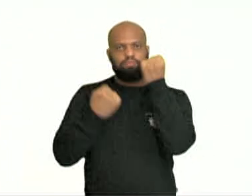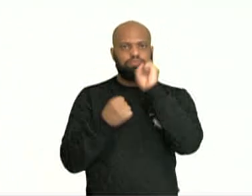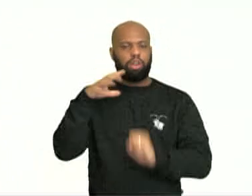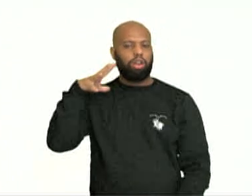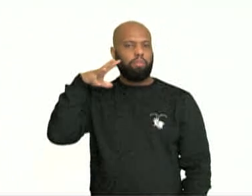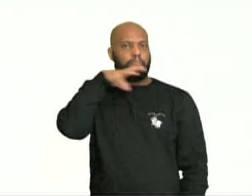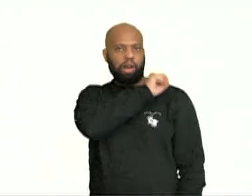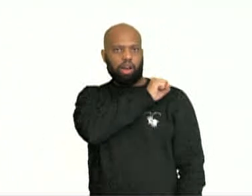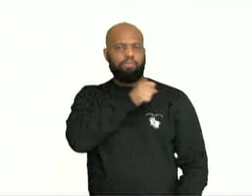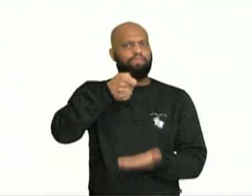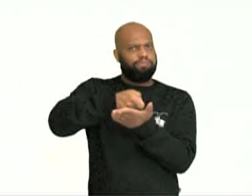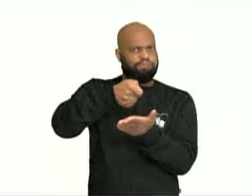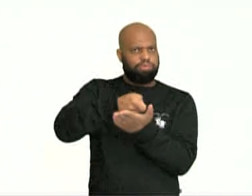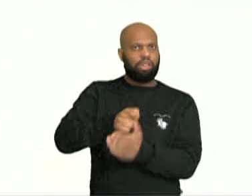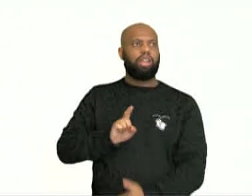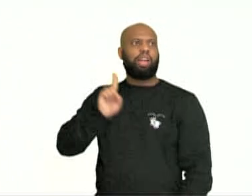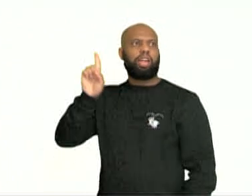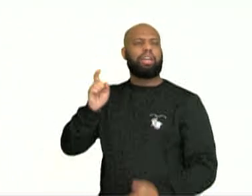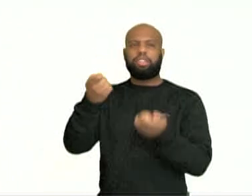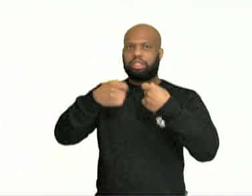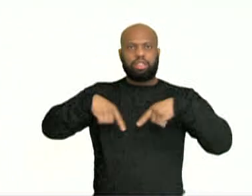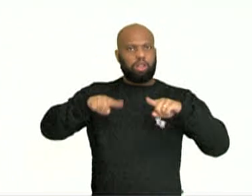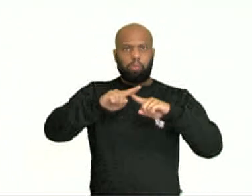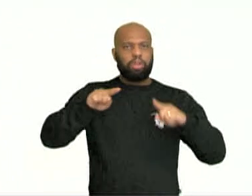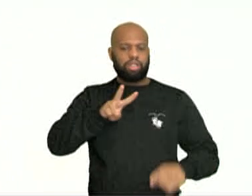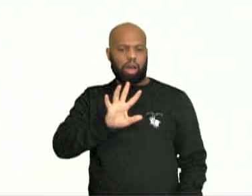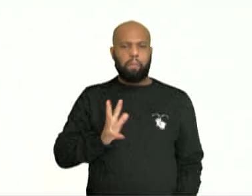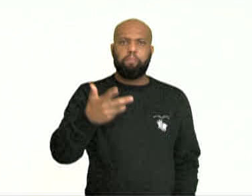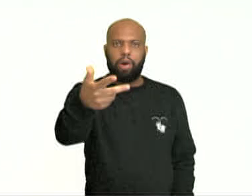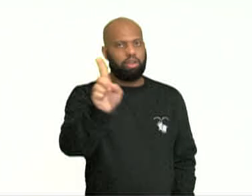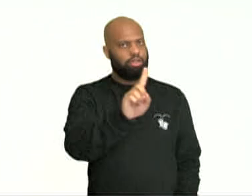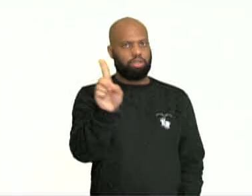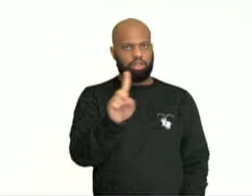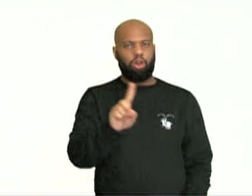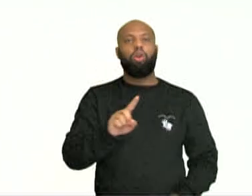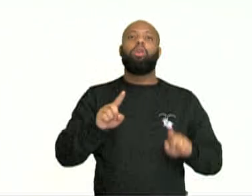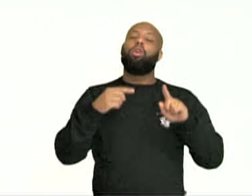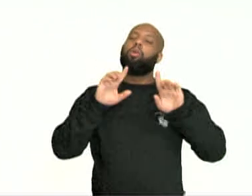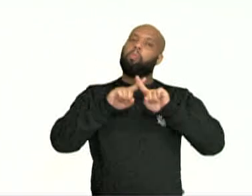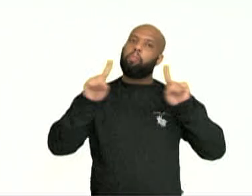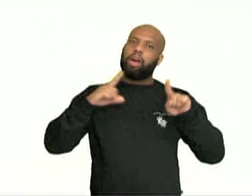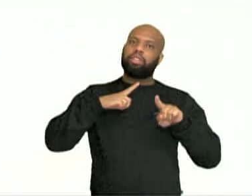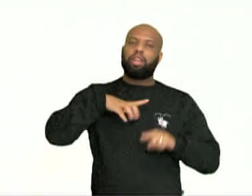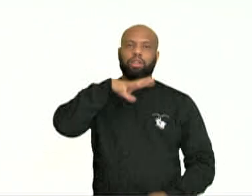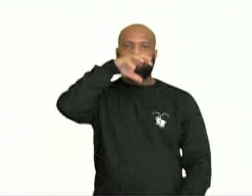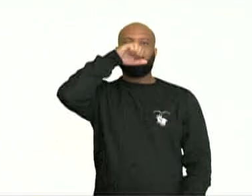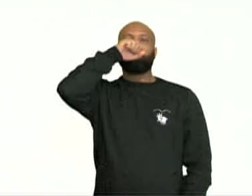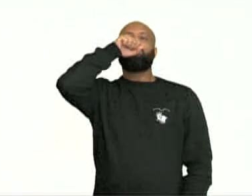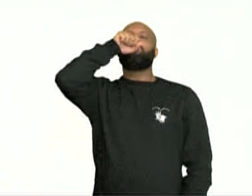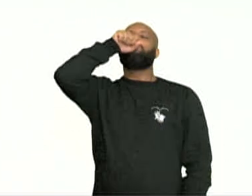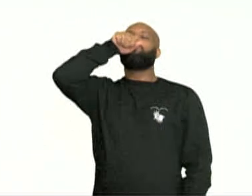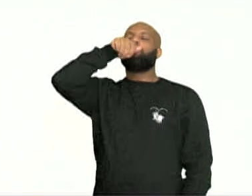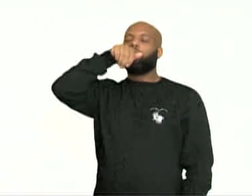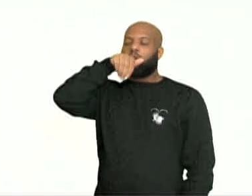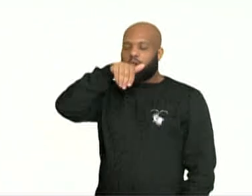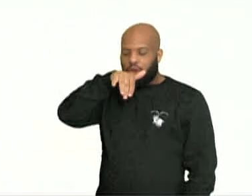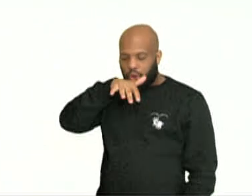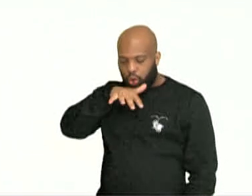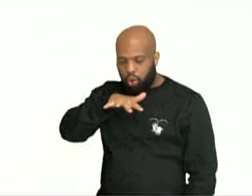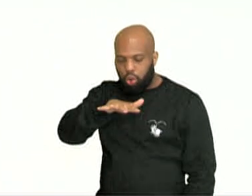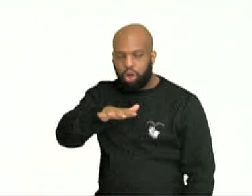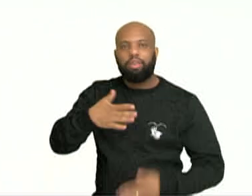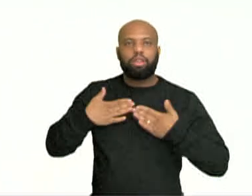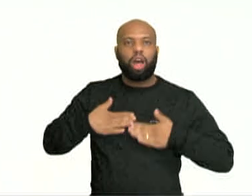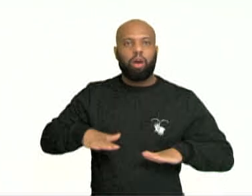e exigentes. O Hatha não requer pressa alguma, sua prática exige de respirações profundas e lentas em cada uma